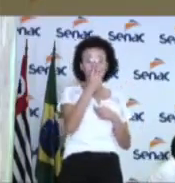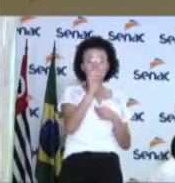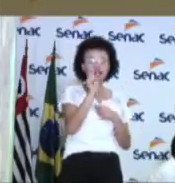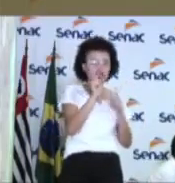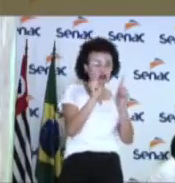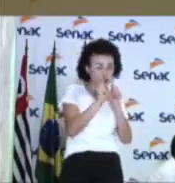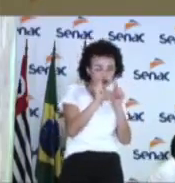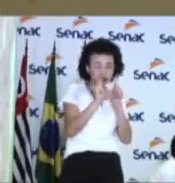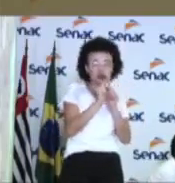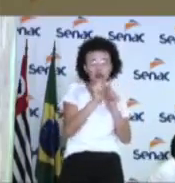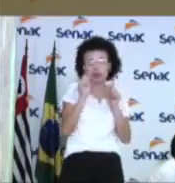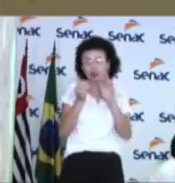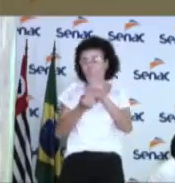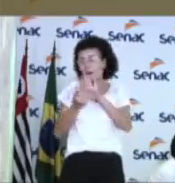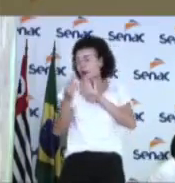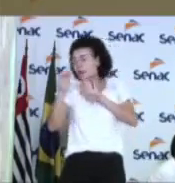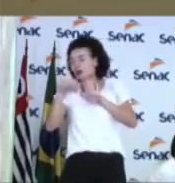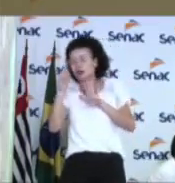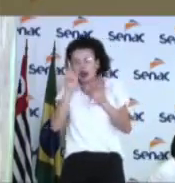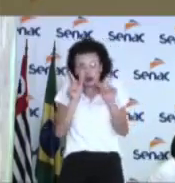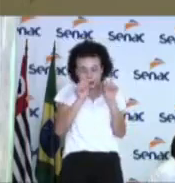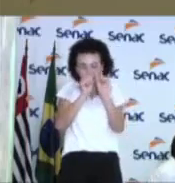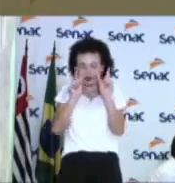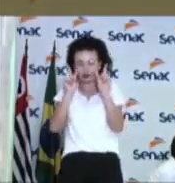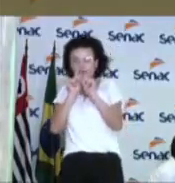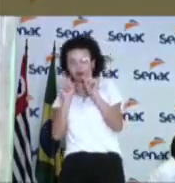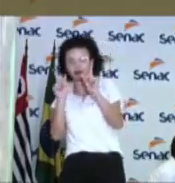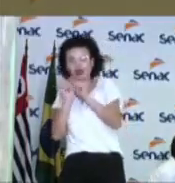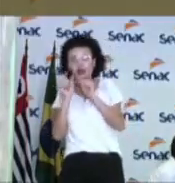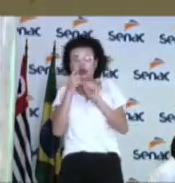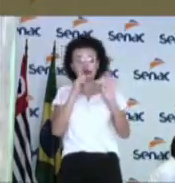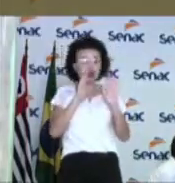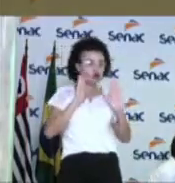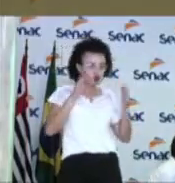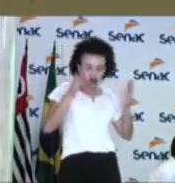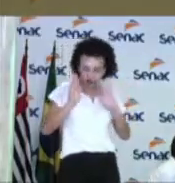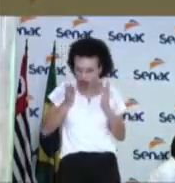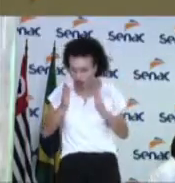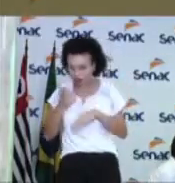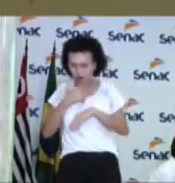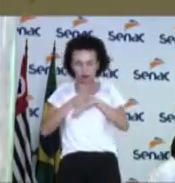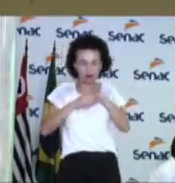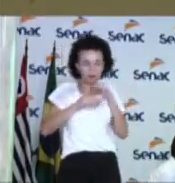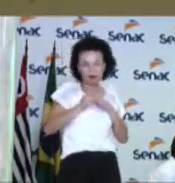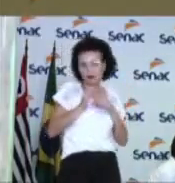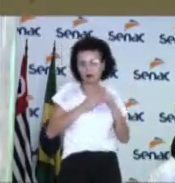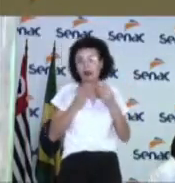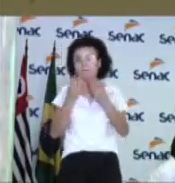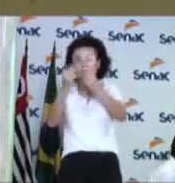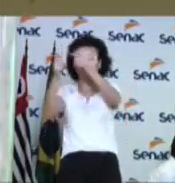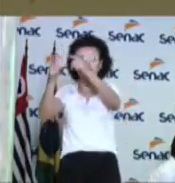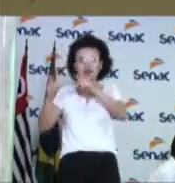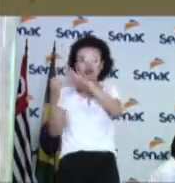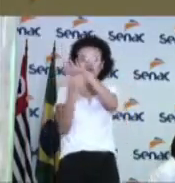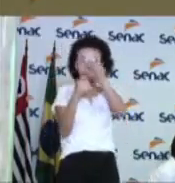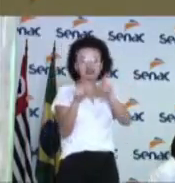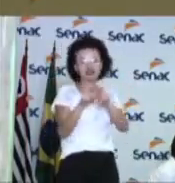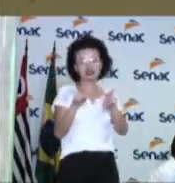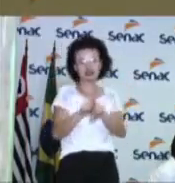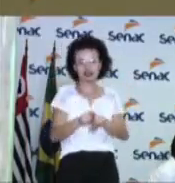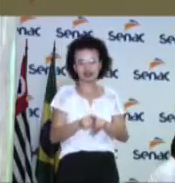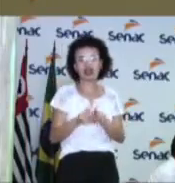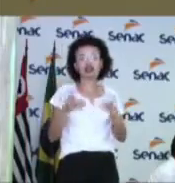minuto no máximo, contar essas histórias menores, e a gente acabou ficando especialista nisso, né? E muitas agências também. E a gente